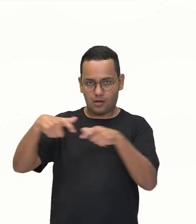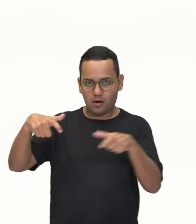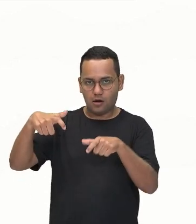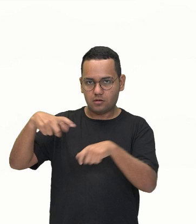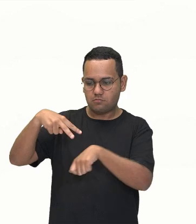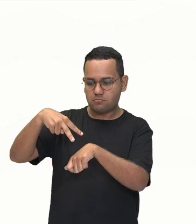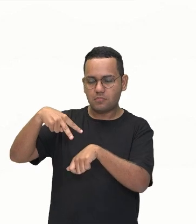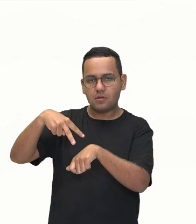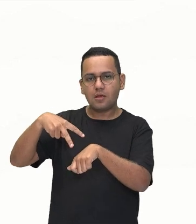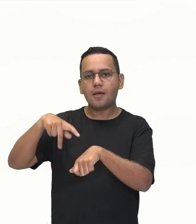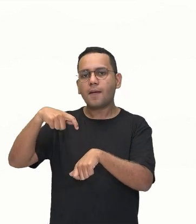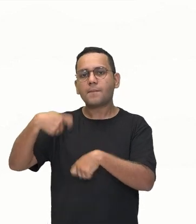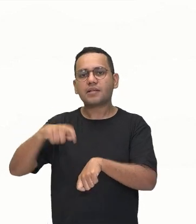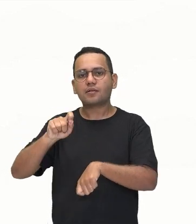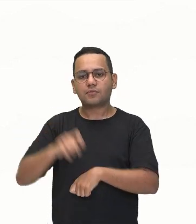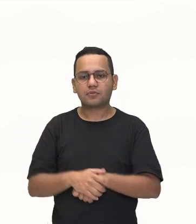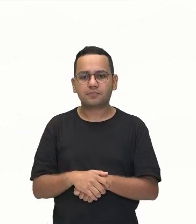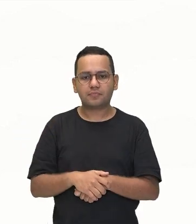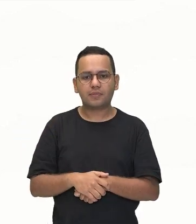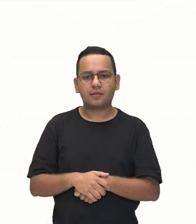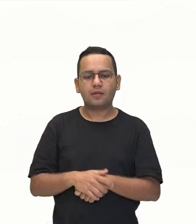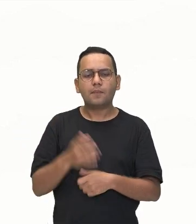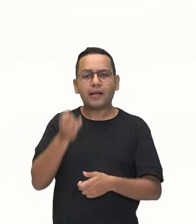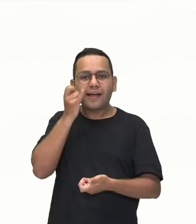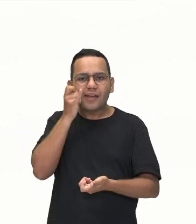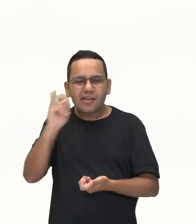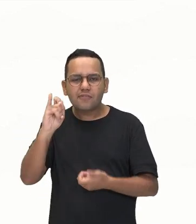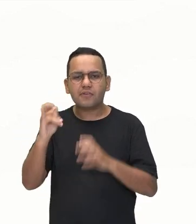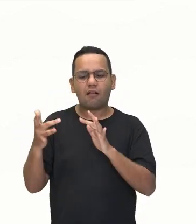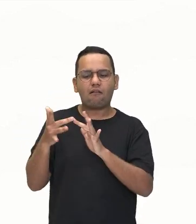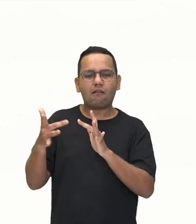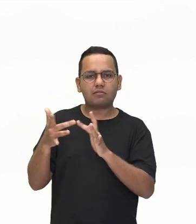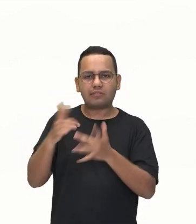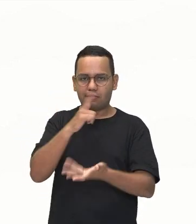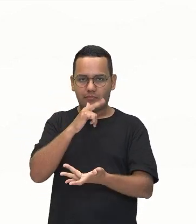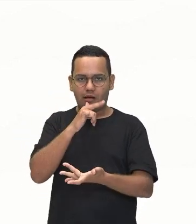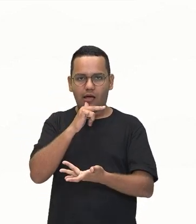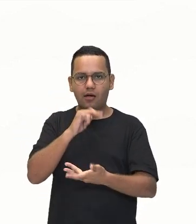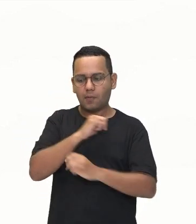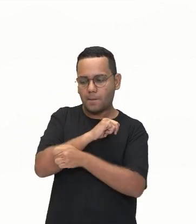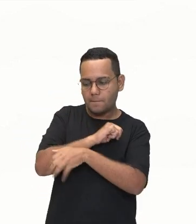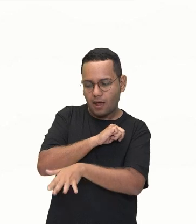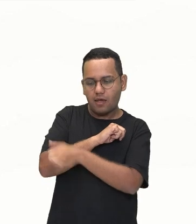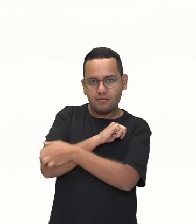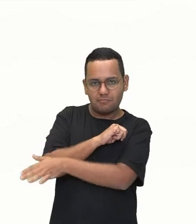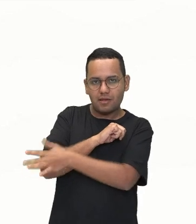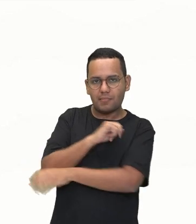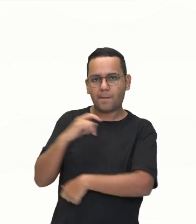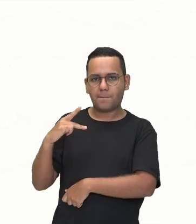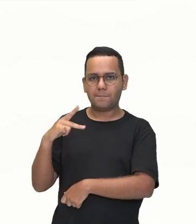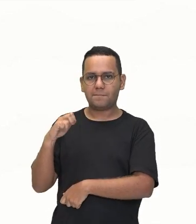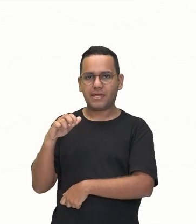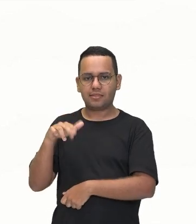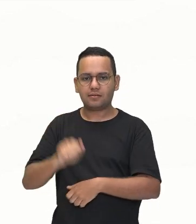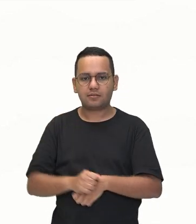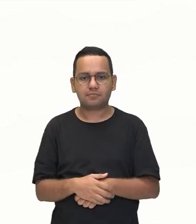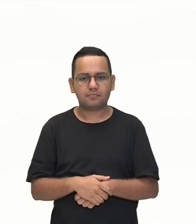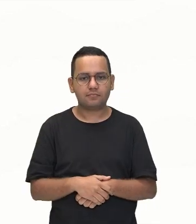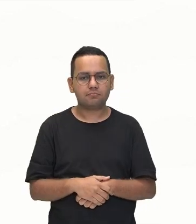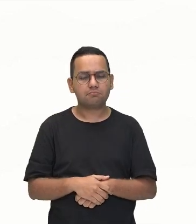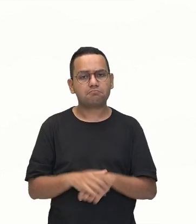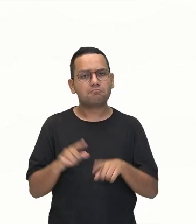né, para não molhar as penas. Então, aí é uma característica interessante que também foi passada